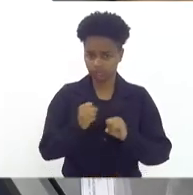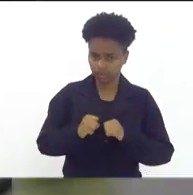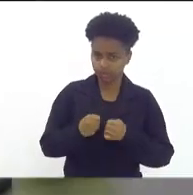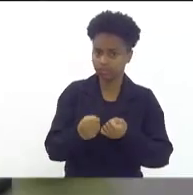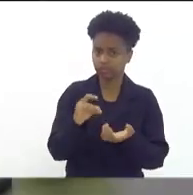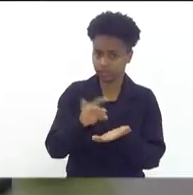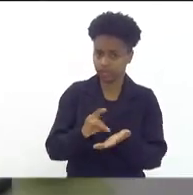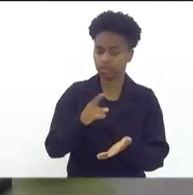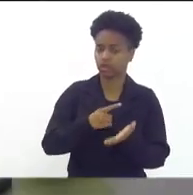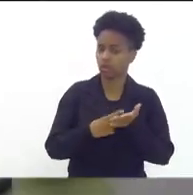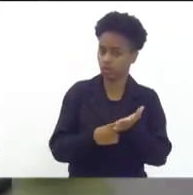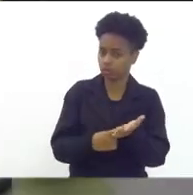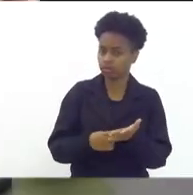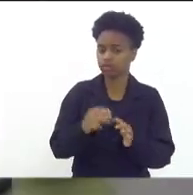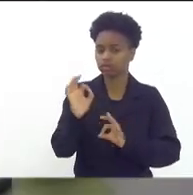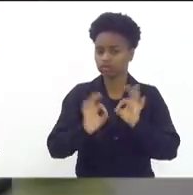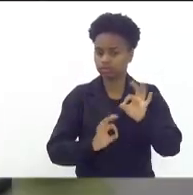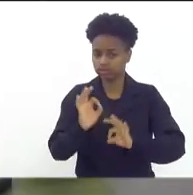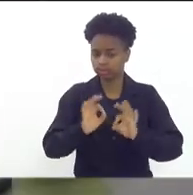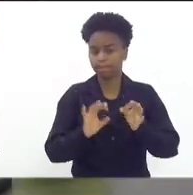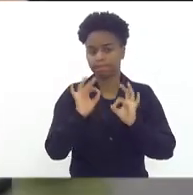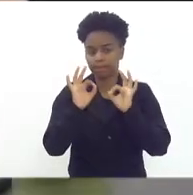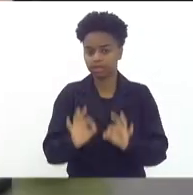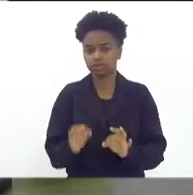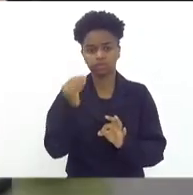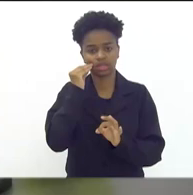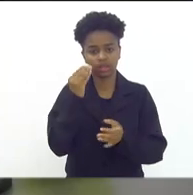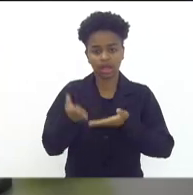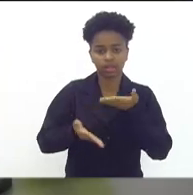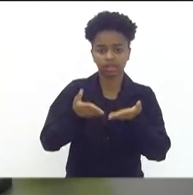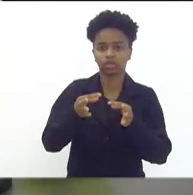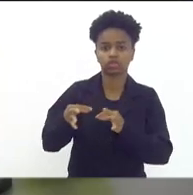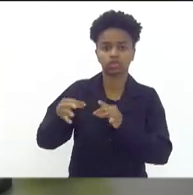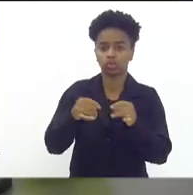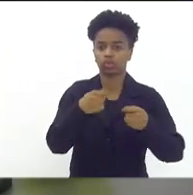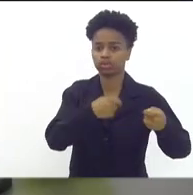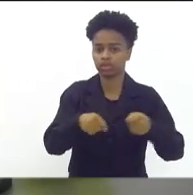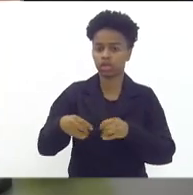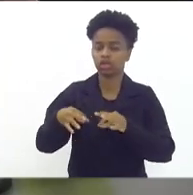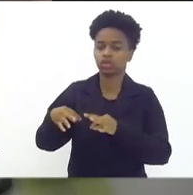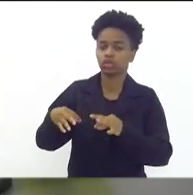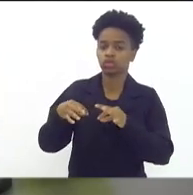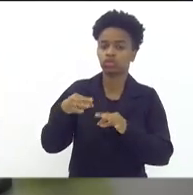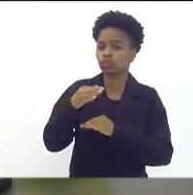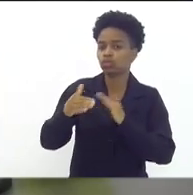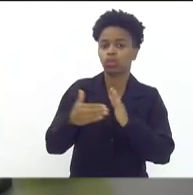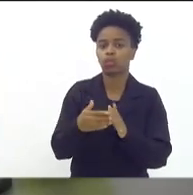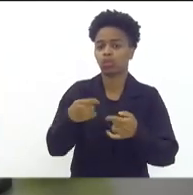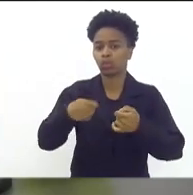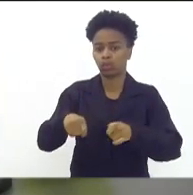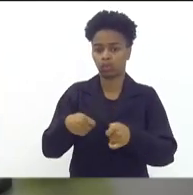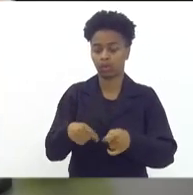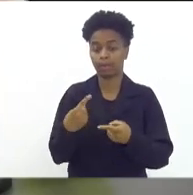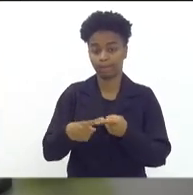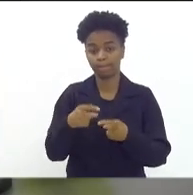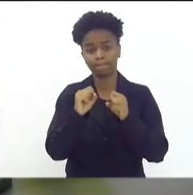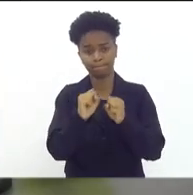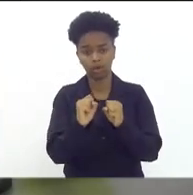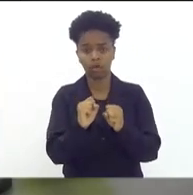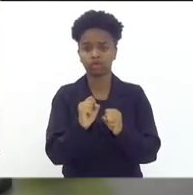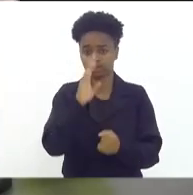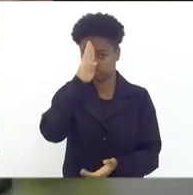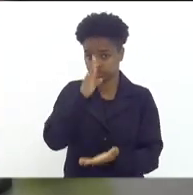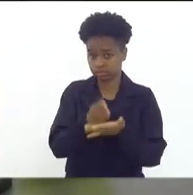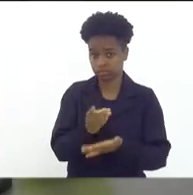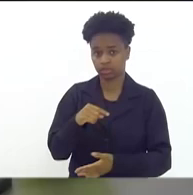a gente tá fazendo toda essa reestruturação pra realmente atender a todos esses anseios todas essas demandas só pode dar esse voto